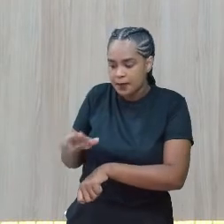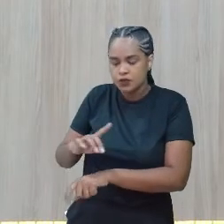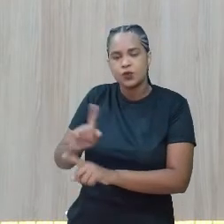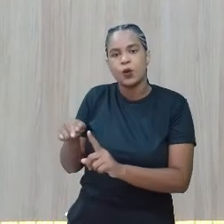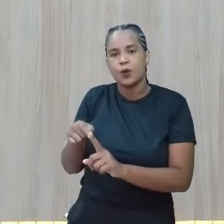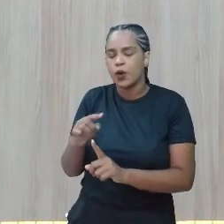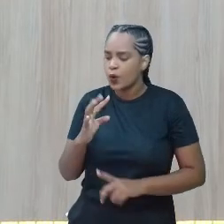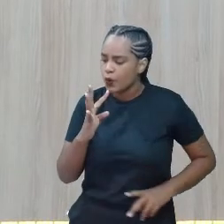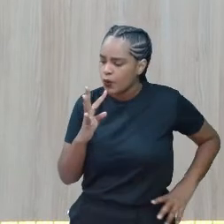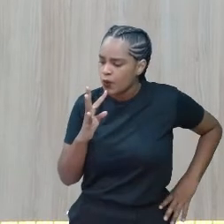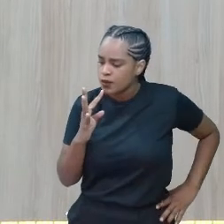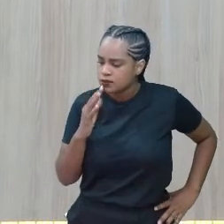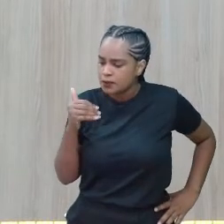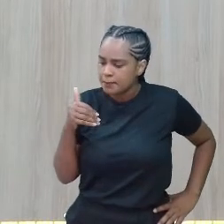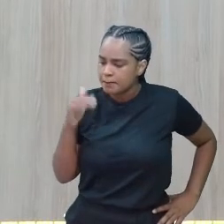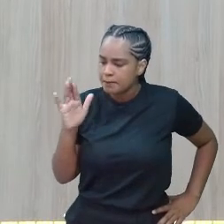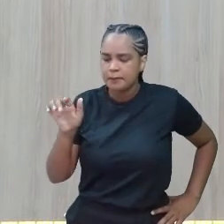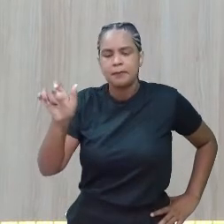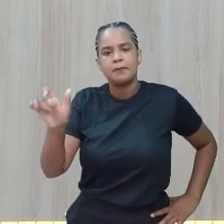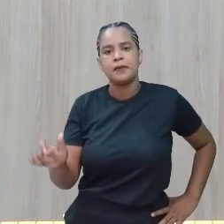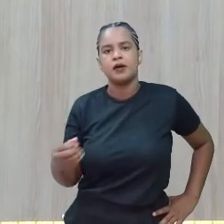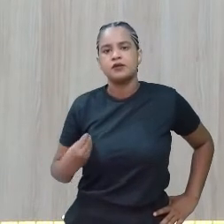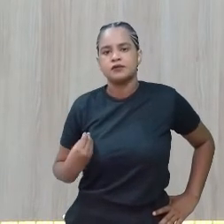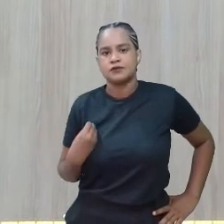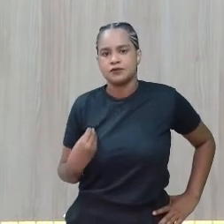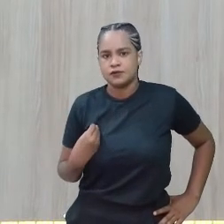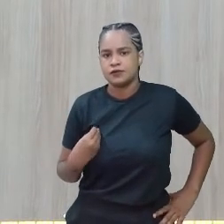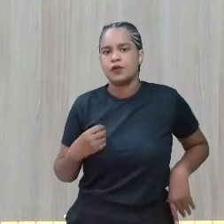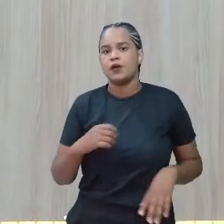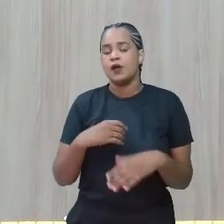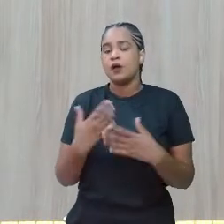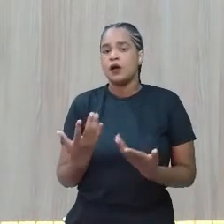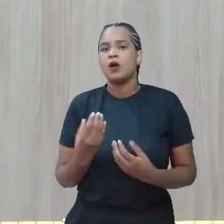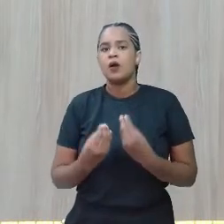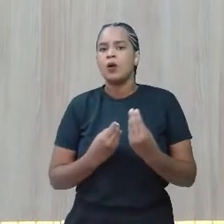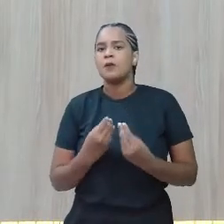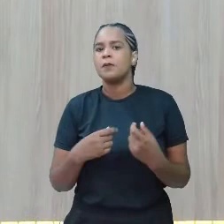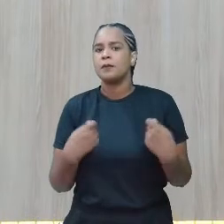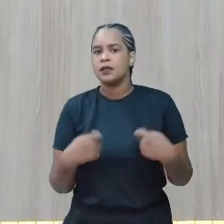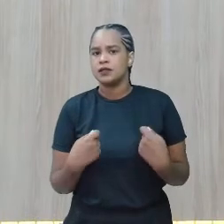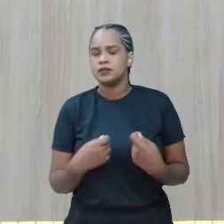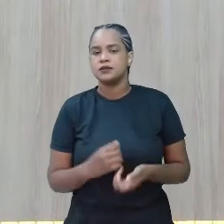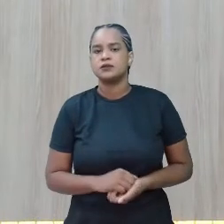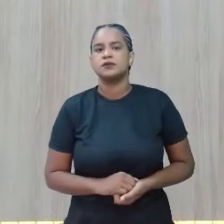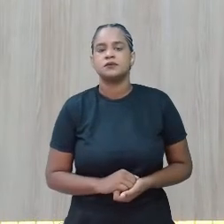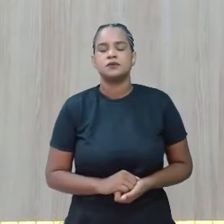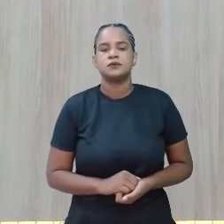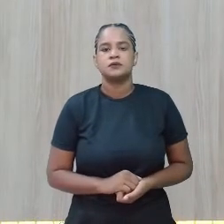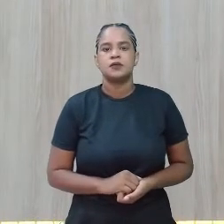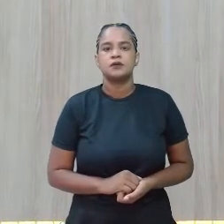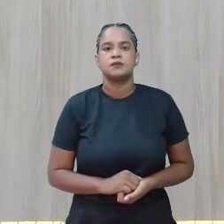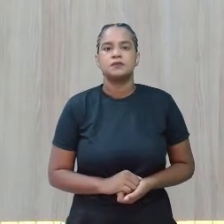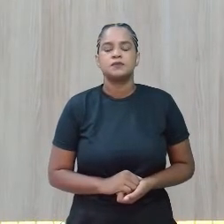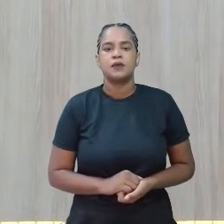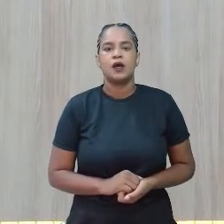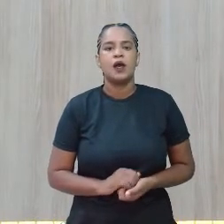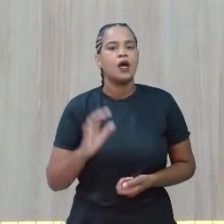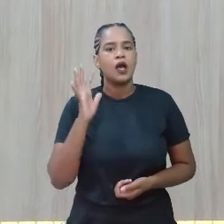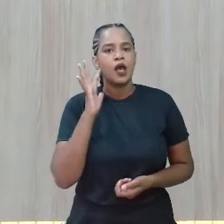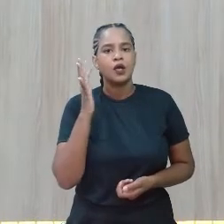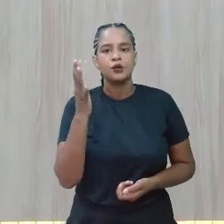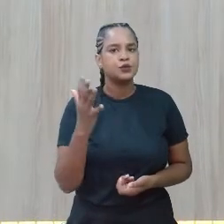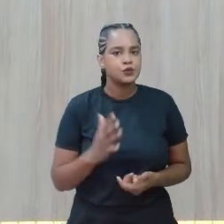causa na qual ele precisa operar, não é? Está ali